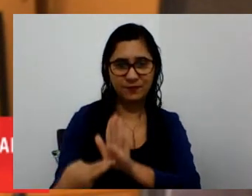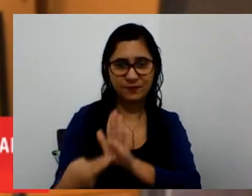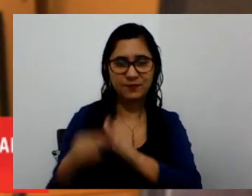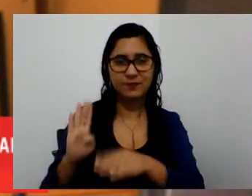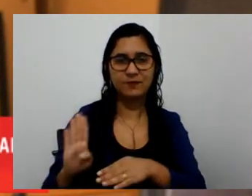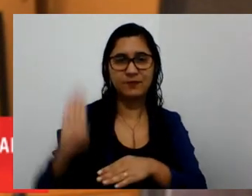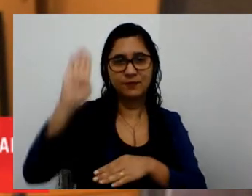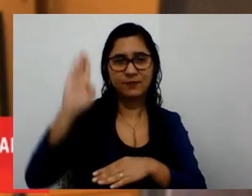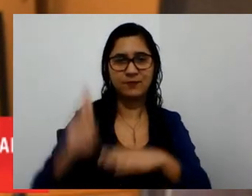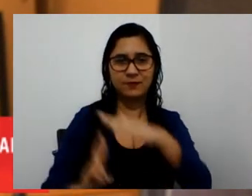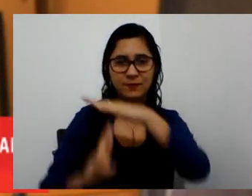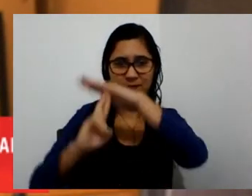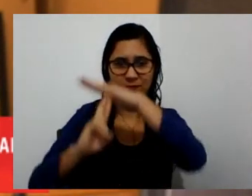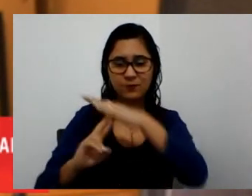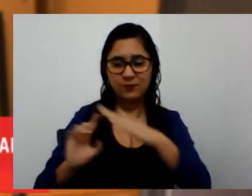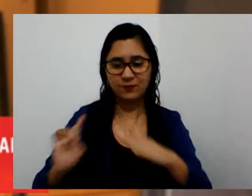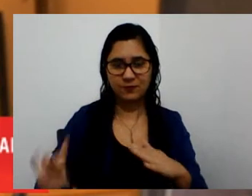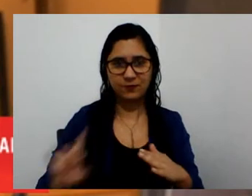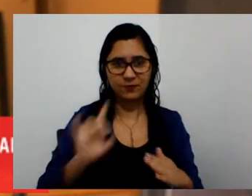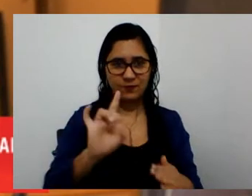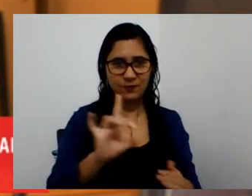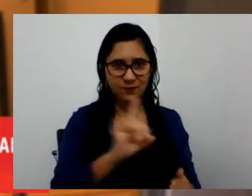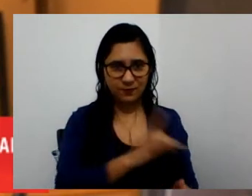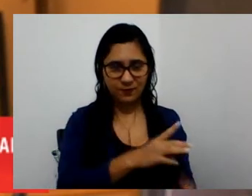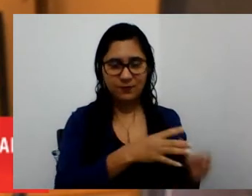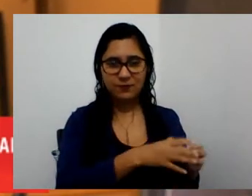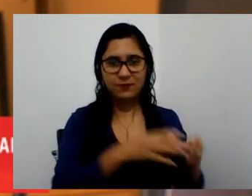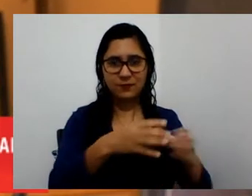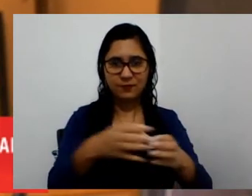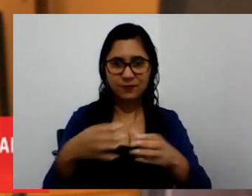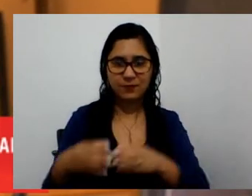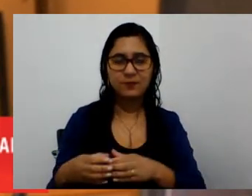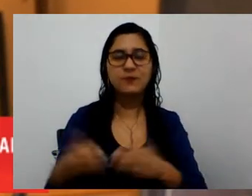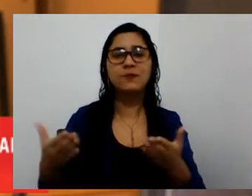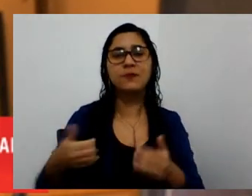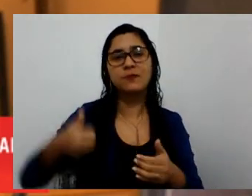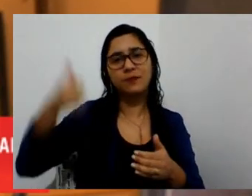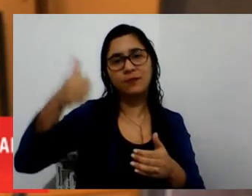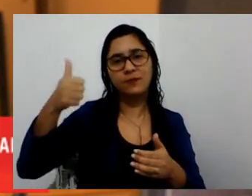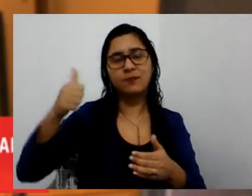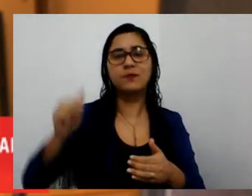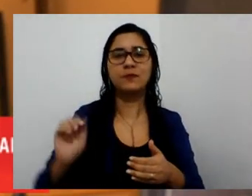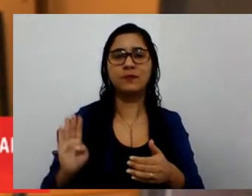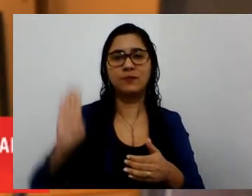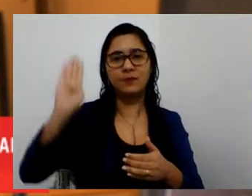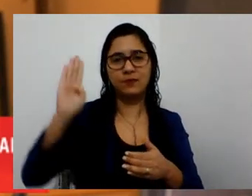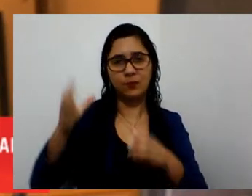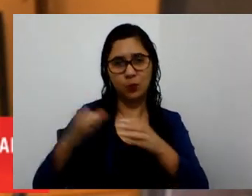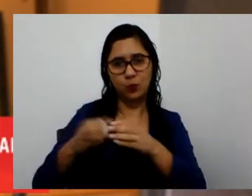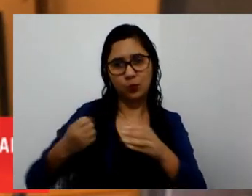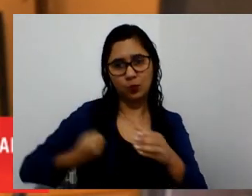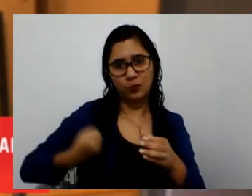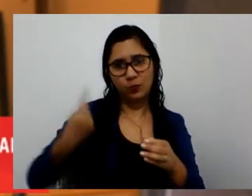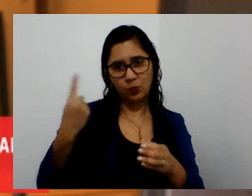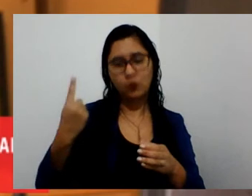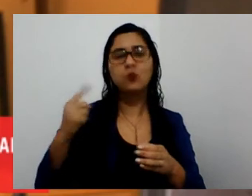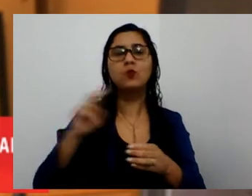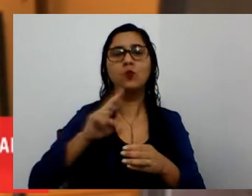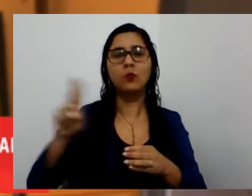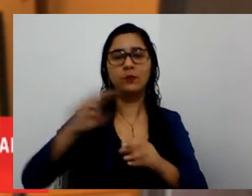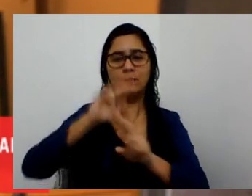e reitor de cada candidatura. Então, eu me dirijo primeiramente à candidatura de número 1 por uma UFSCar